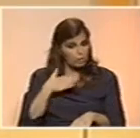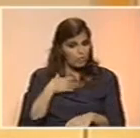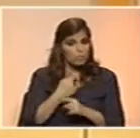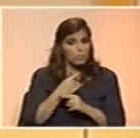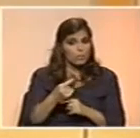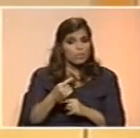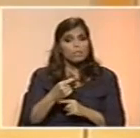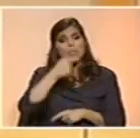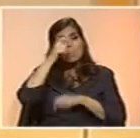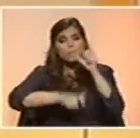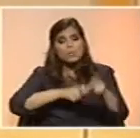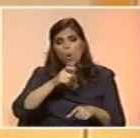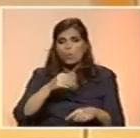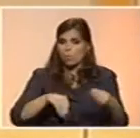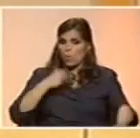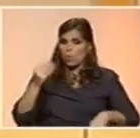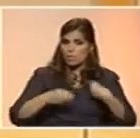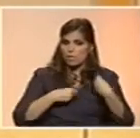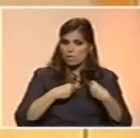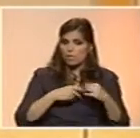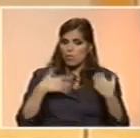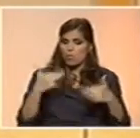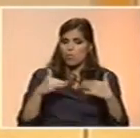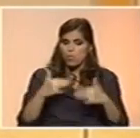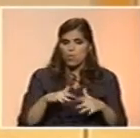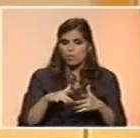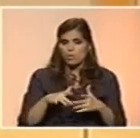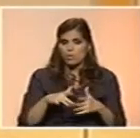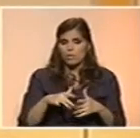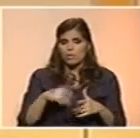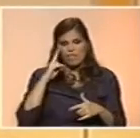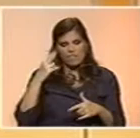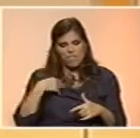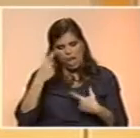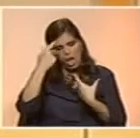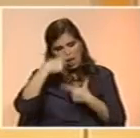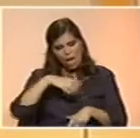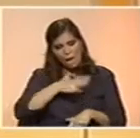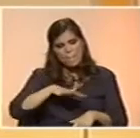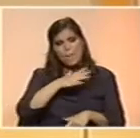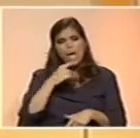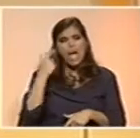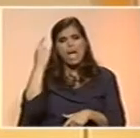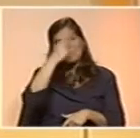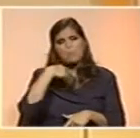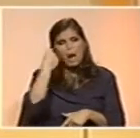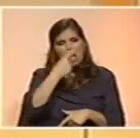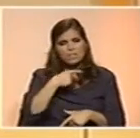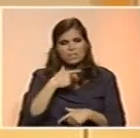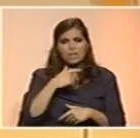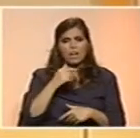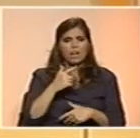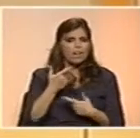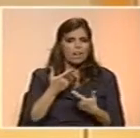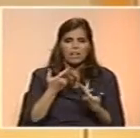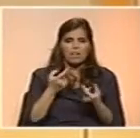têm uma preocupação exagerada e têm uma distorção da imagem corporal, têm umas grandes oscilações de peso